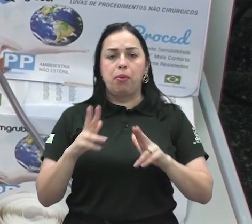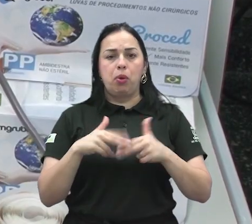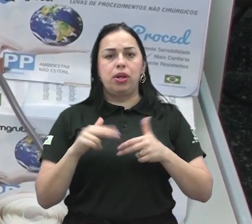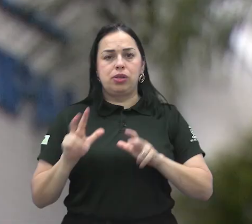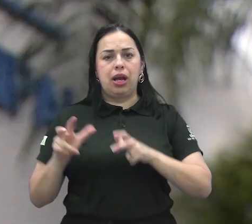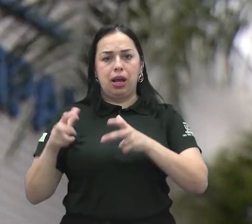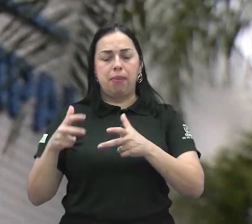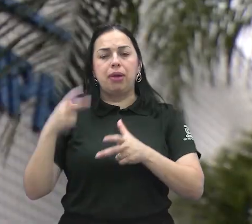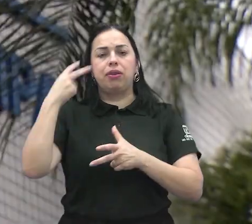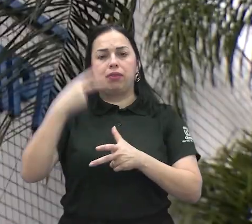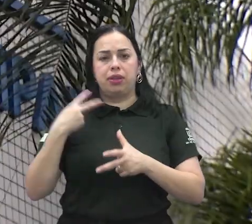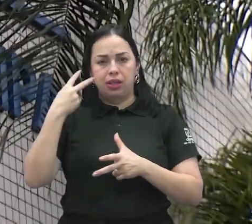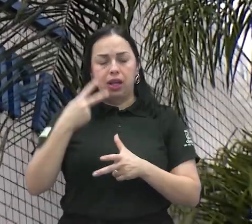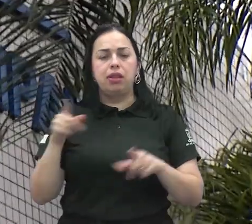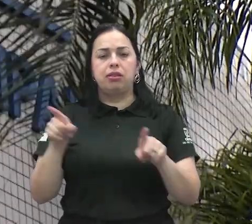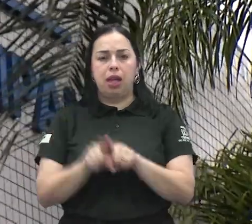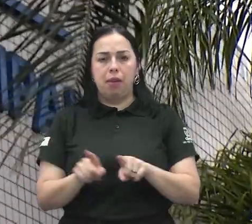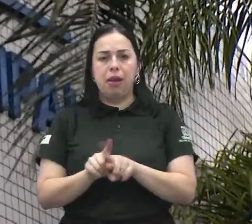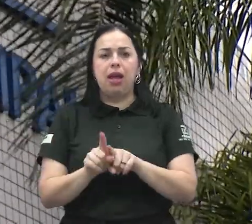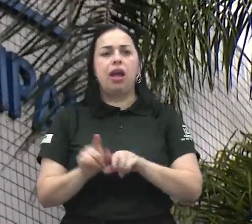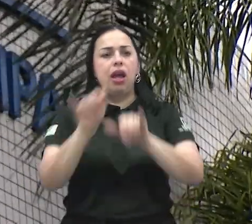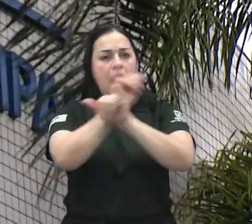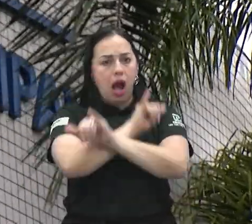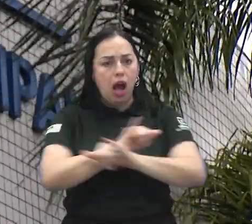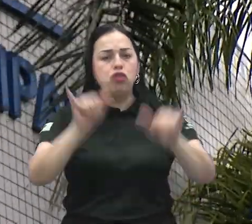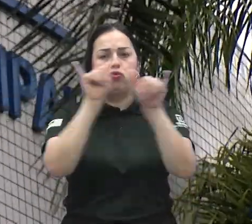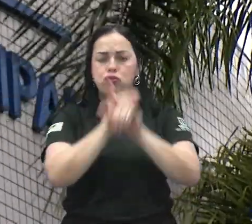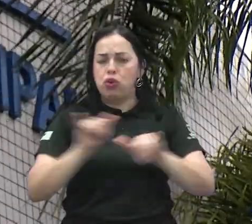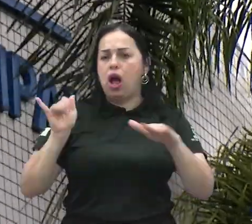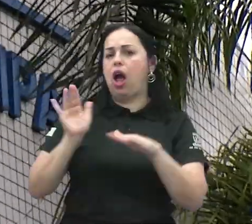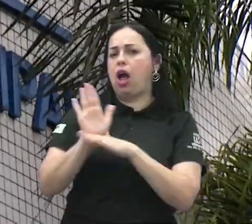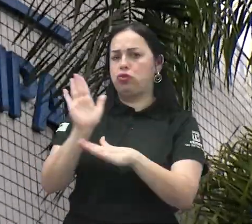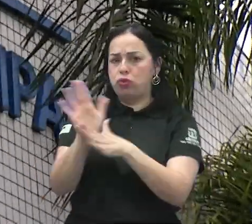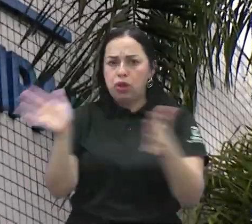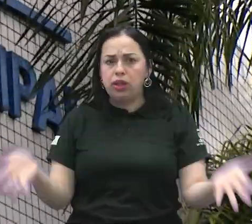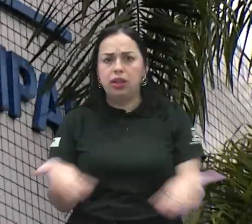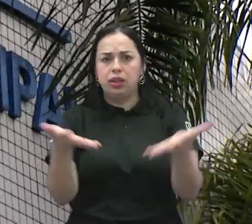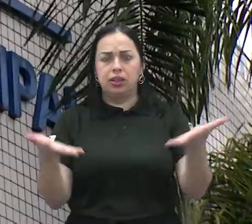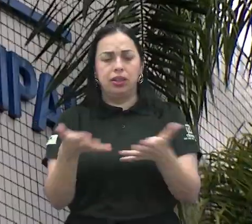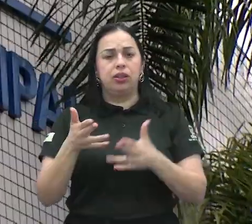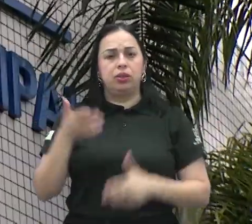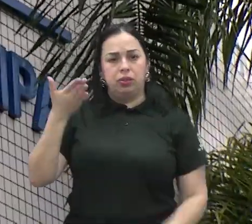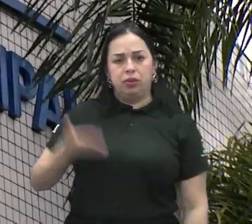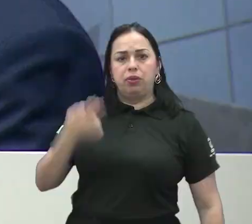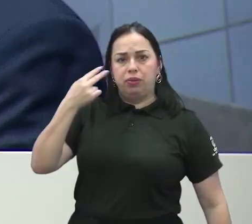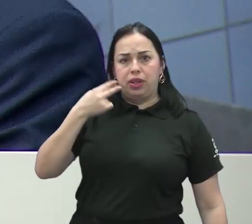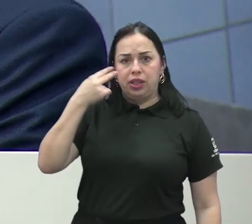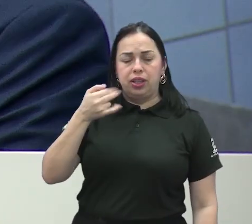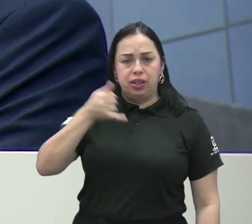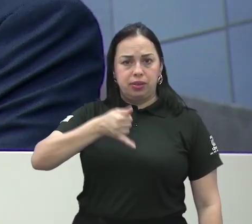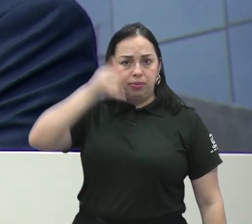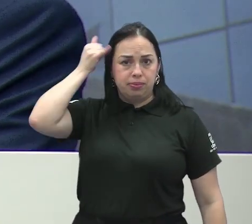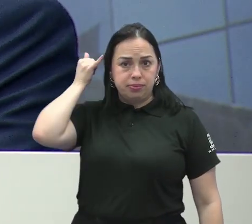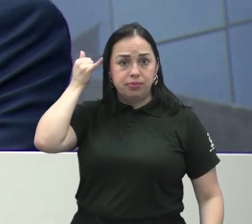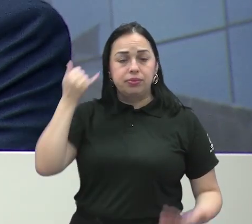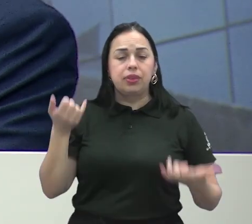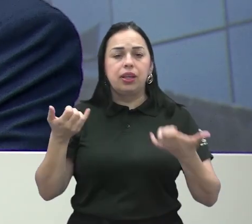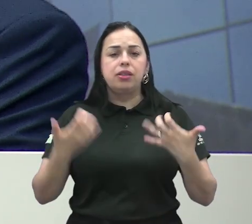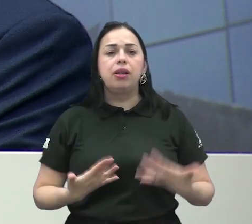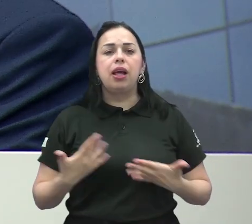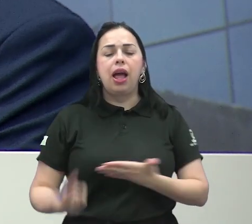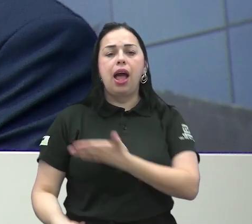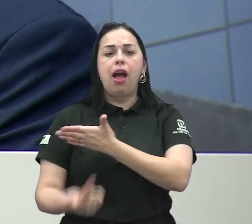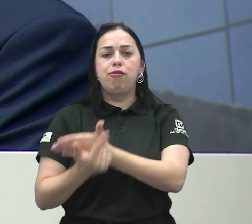de sangue, a Câmara Municipal também atua como um agente de divulgação e incentivo. De acordo com o vereador